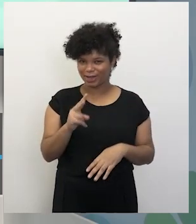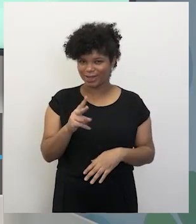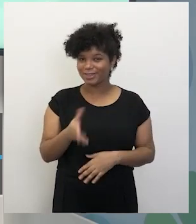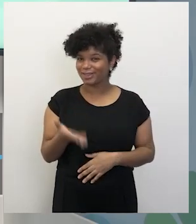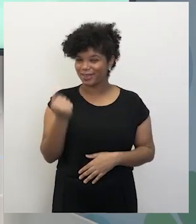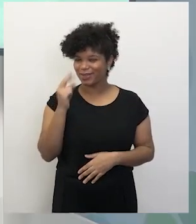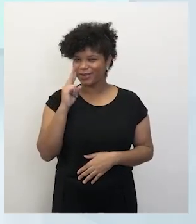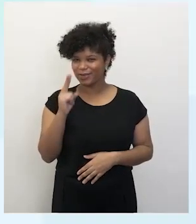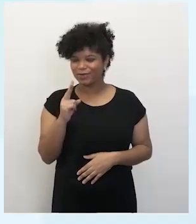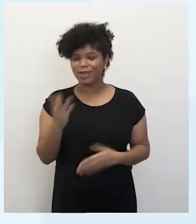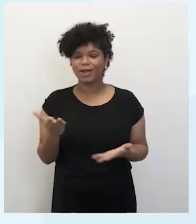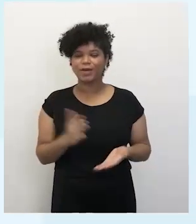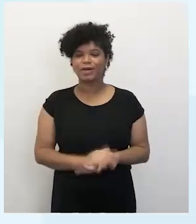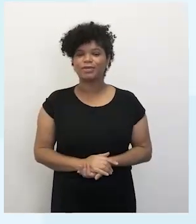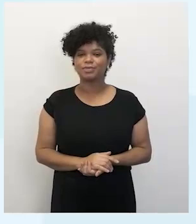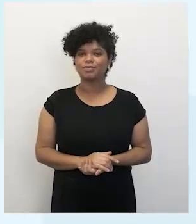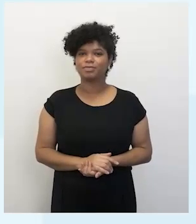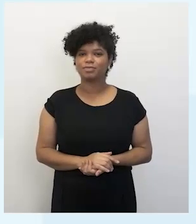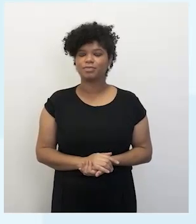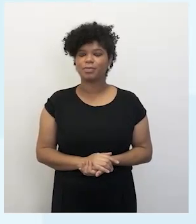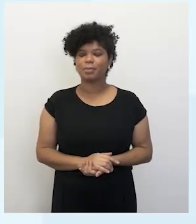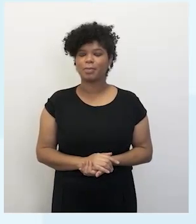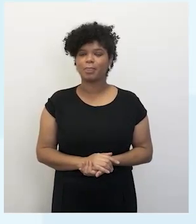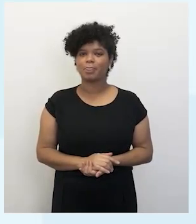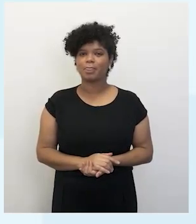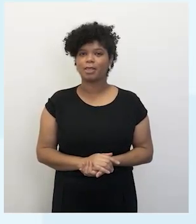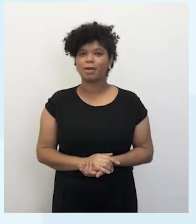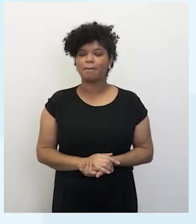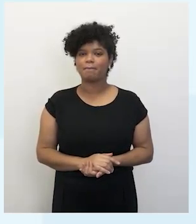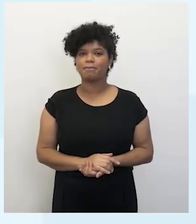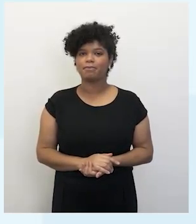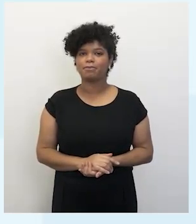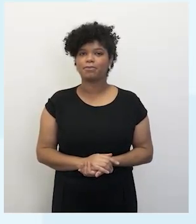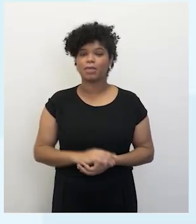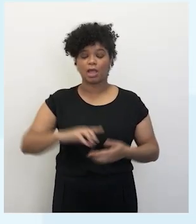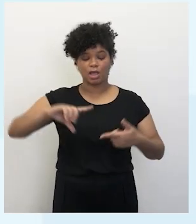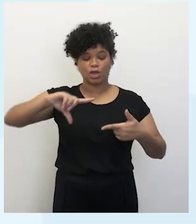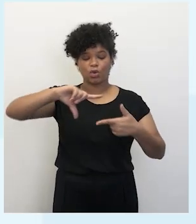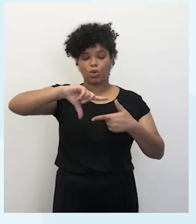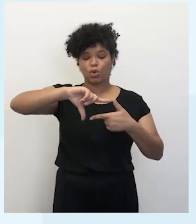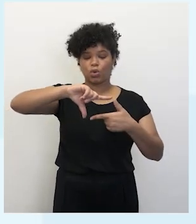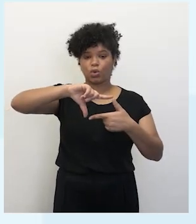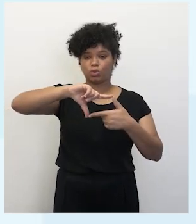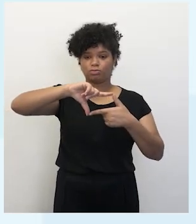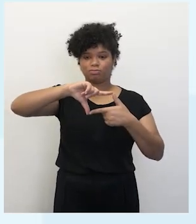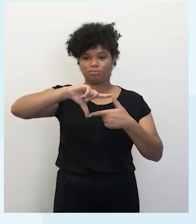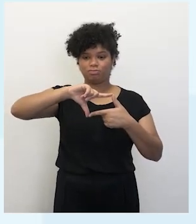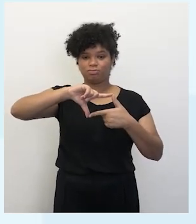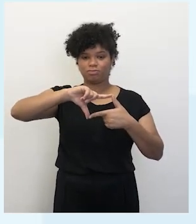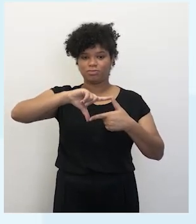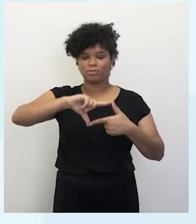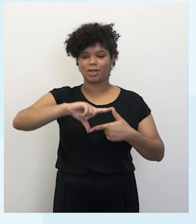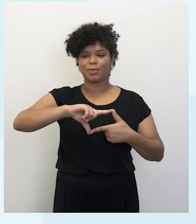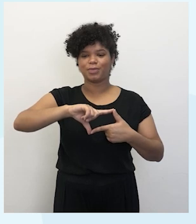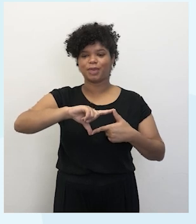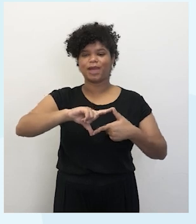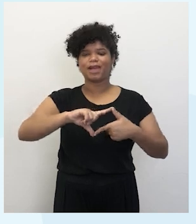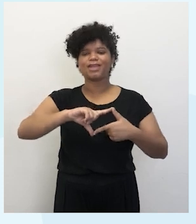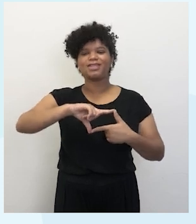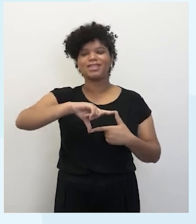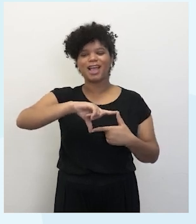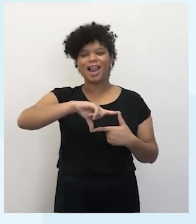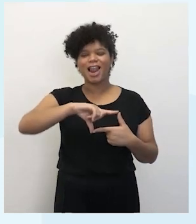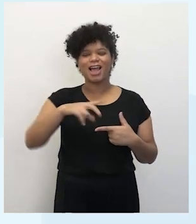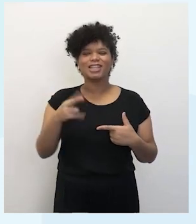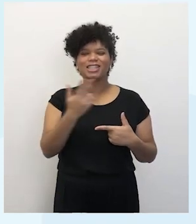vamos considerar o retângulo ilustrado abaixo e suas medidas de comprimento e largura. Coloquei uma galinha e os pintinhos ali para fazer uma graça, tá,